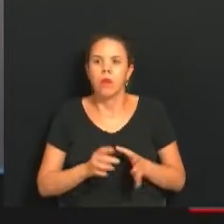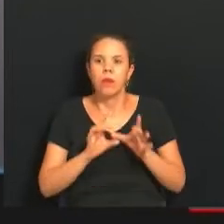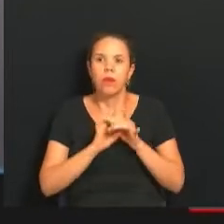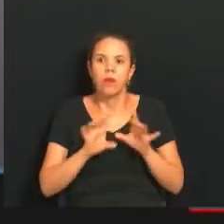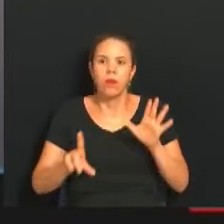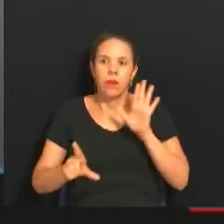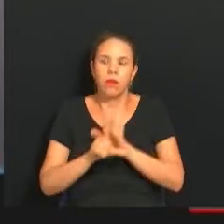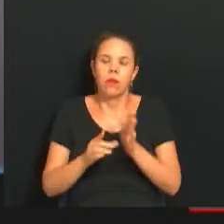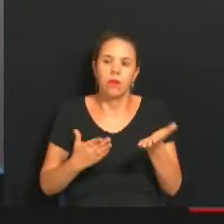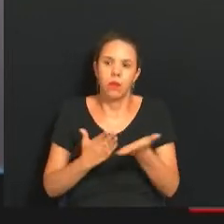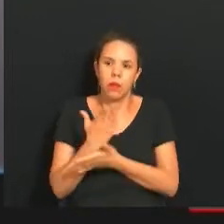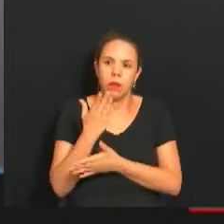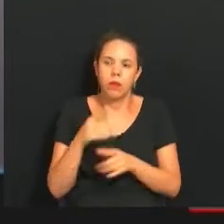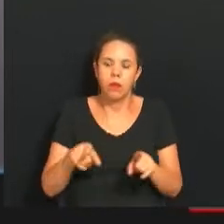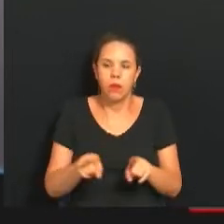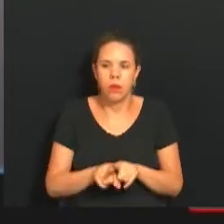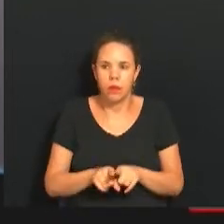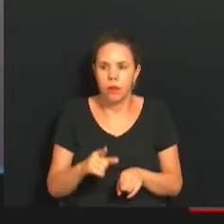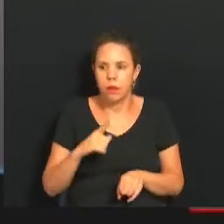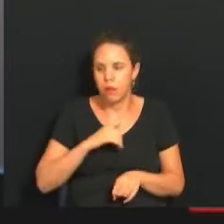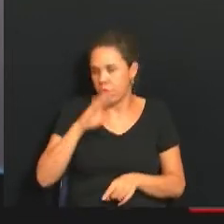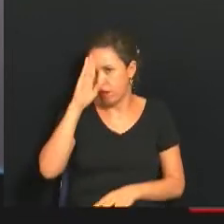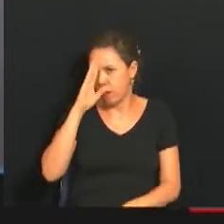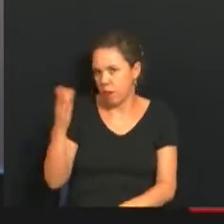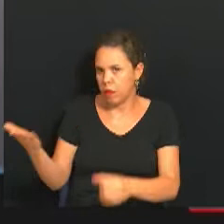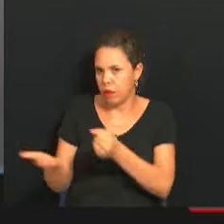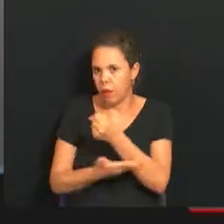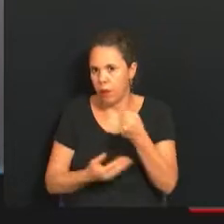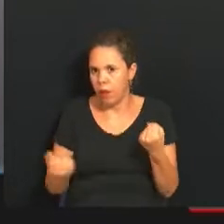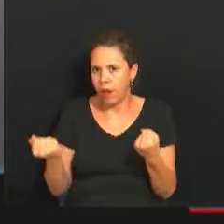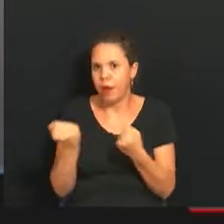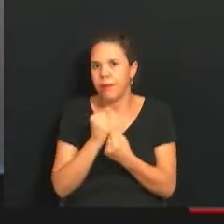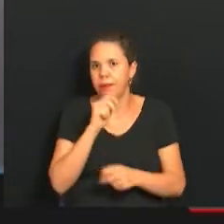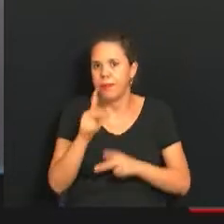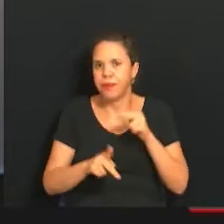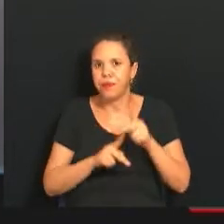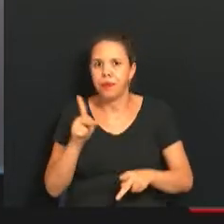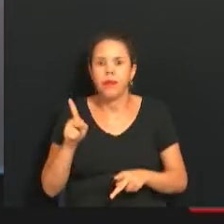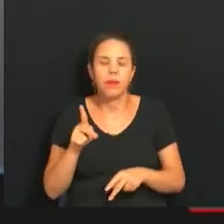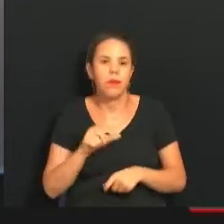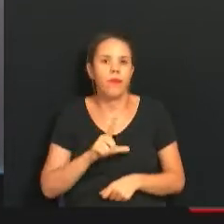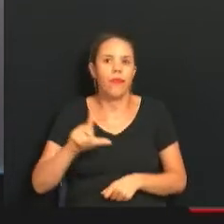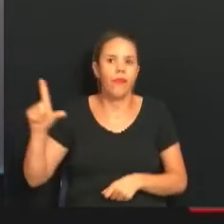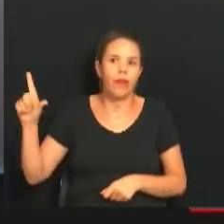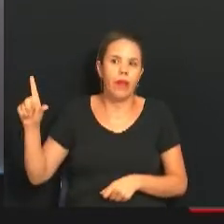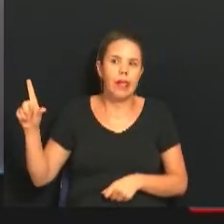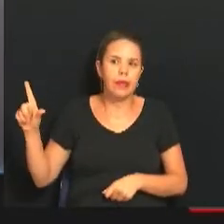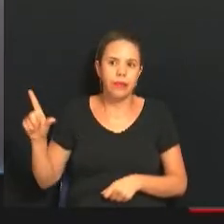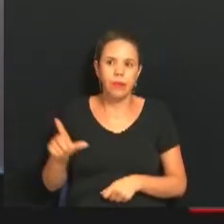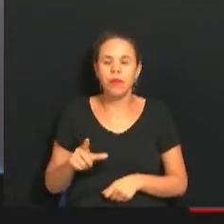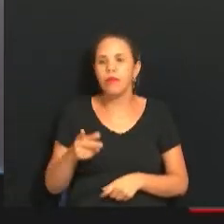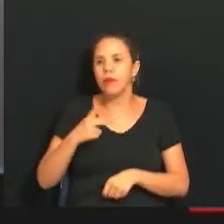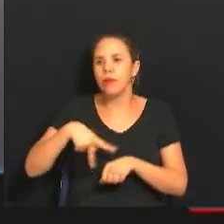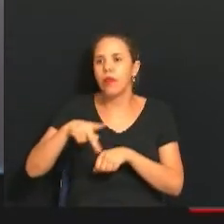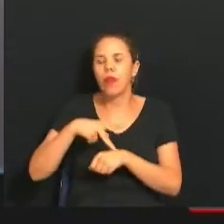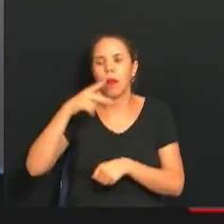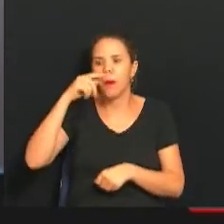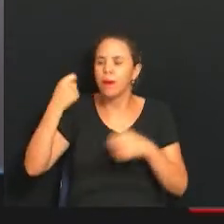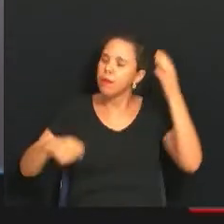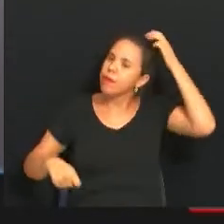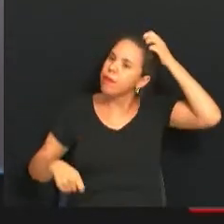eleito, e que tinha como principal base de apoio as populações do leste, né, da Ucrânia, que eram populações